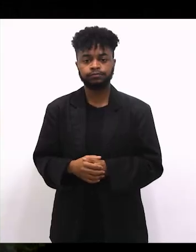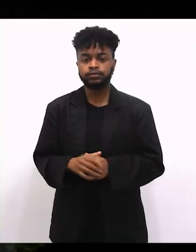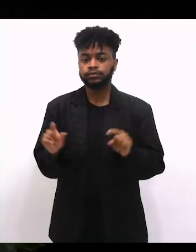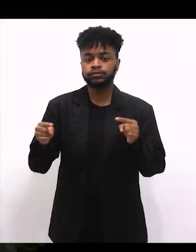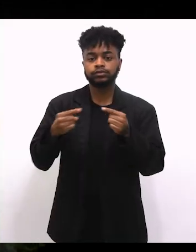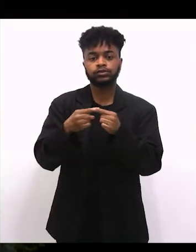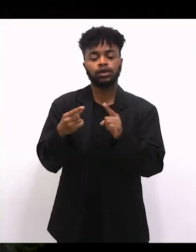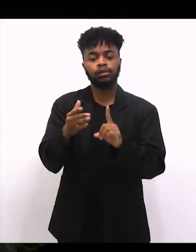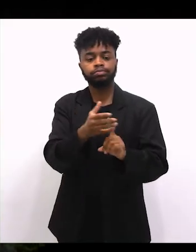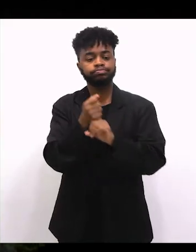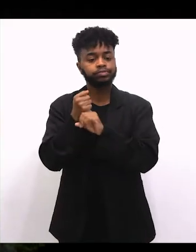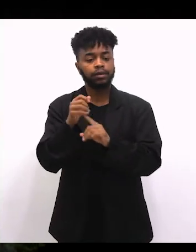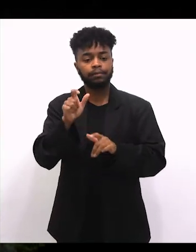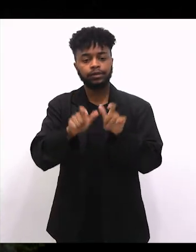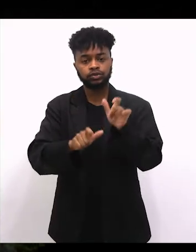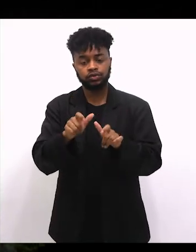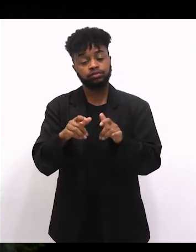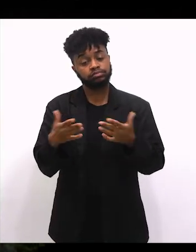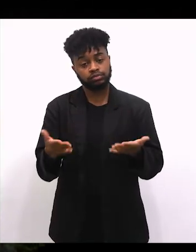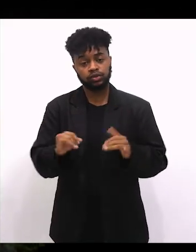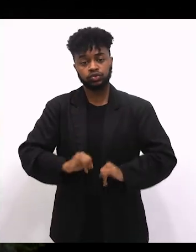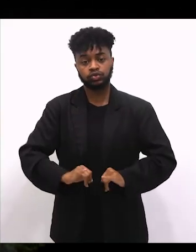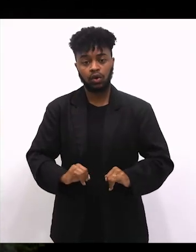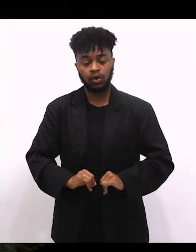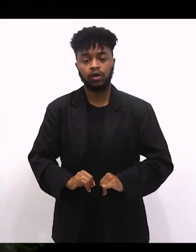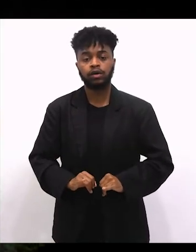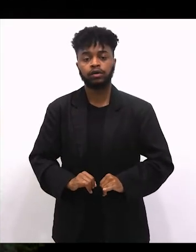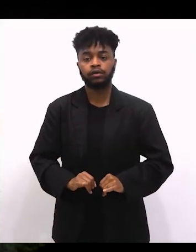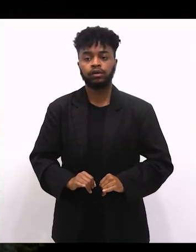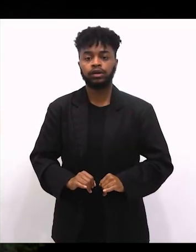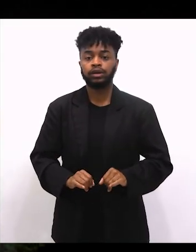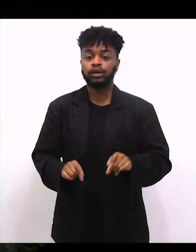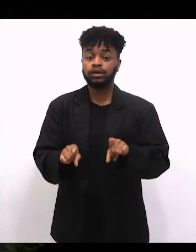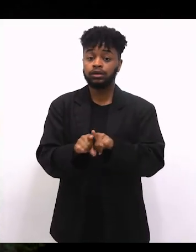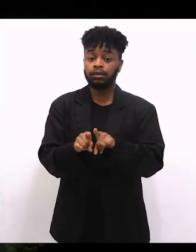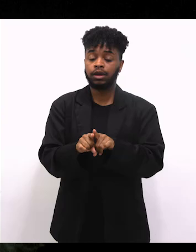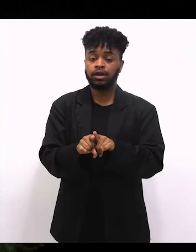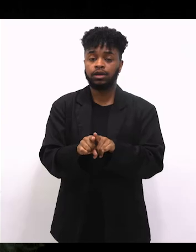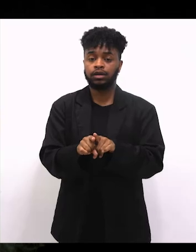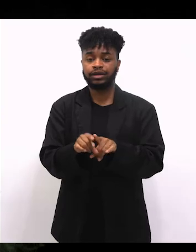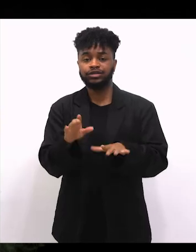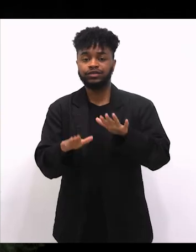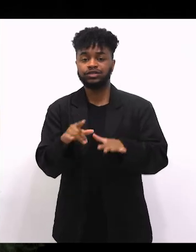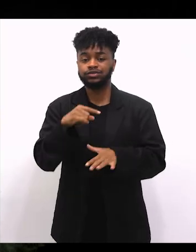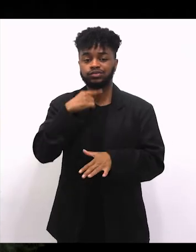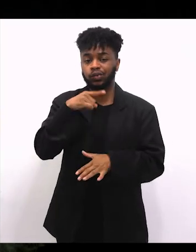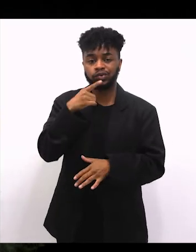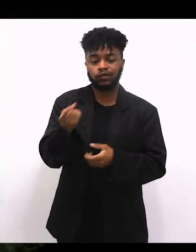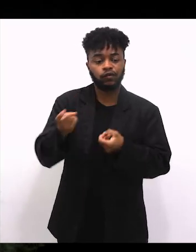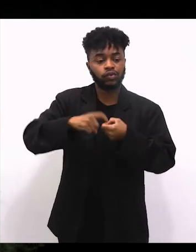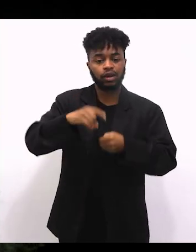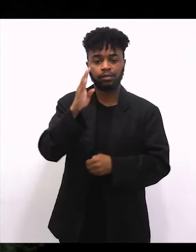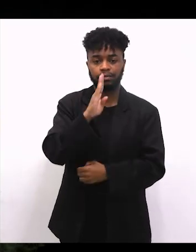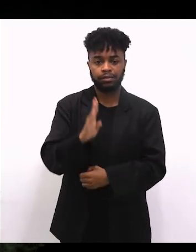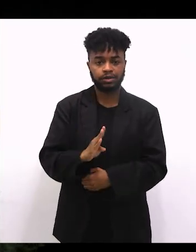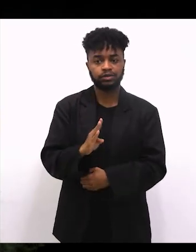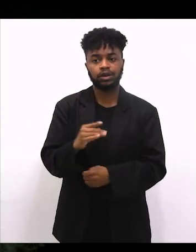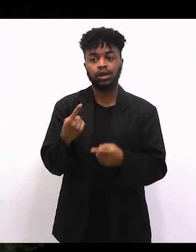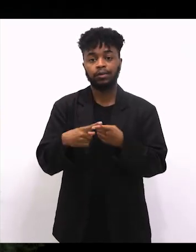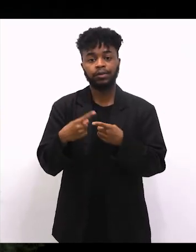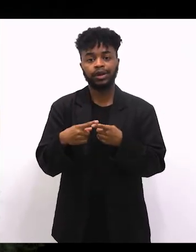caracteriza o tráfico de pessoas, acabam sofrendo e tendo, inclusive, uma dificuldade de retornar ao país,